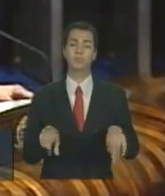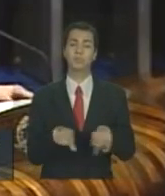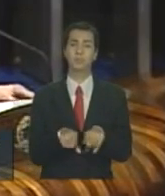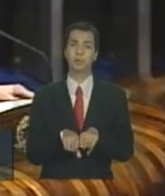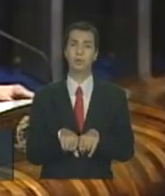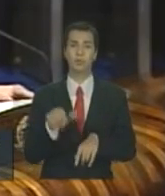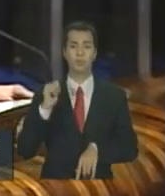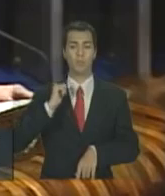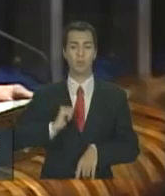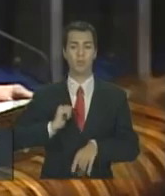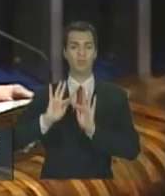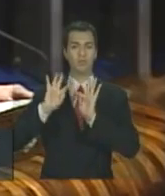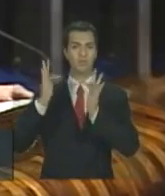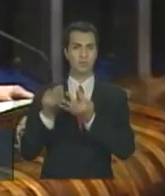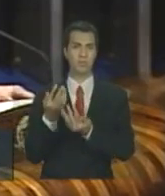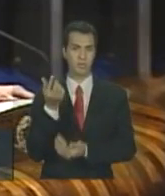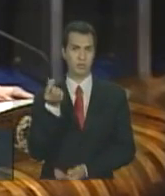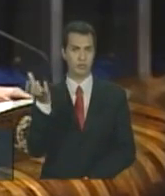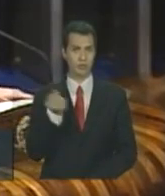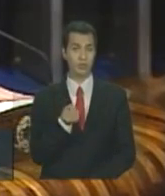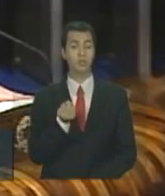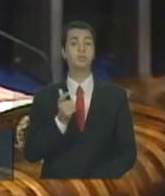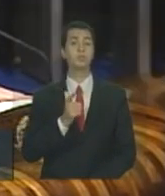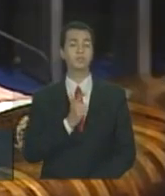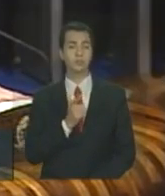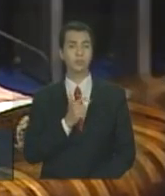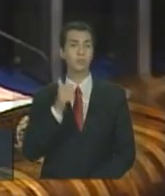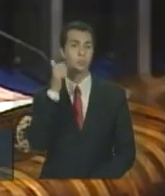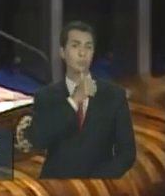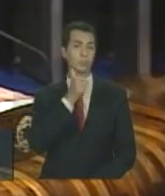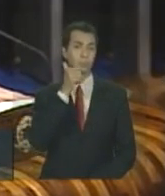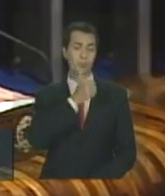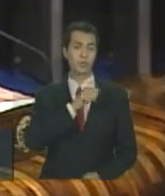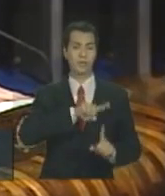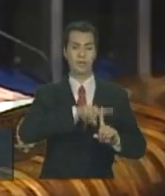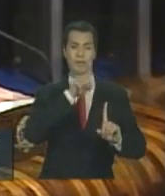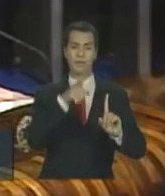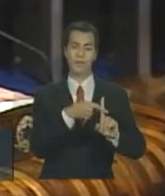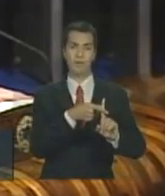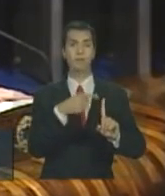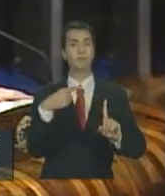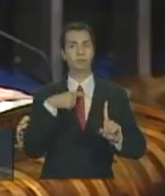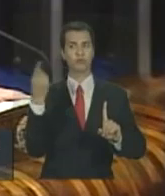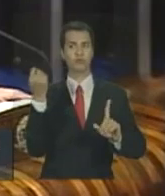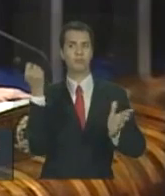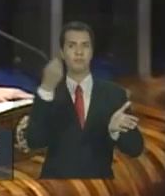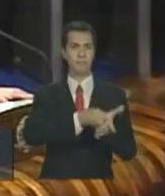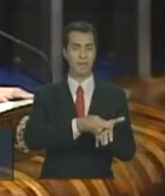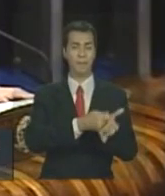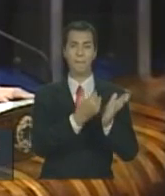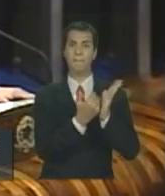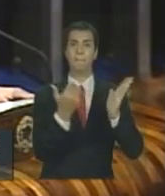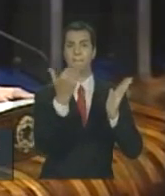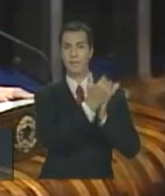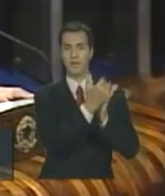Família a participação do benefício para a mulher gestante e para a mulher nutriz.